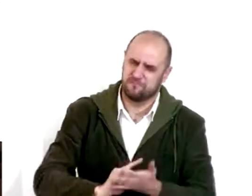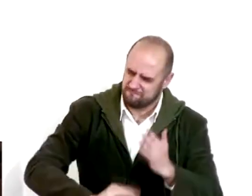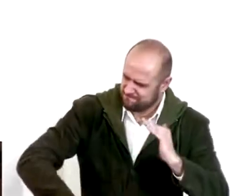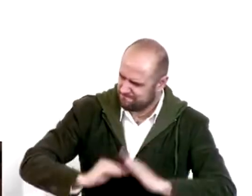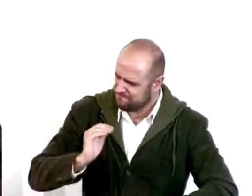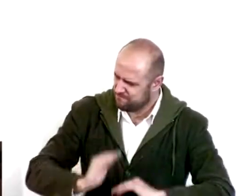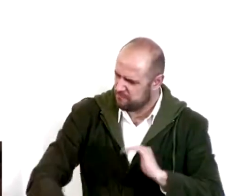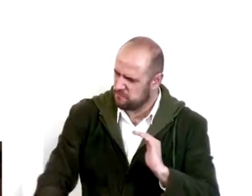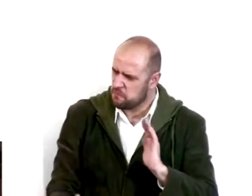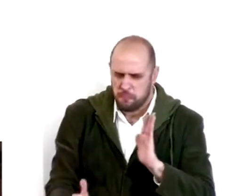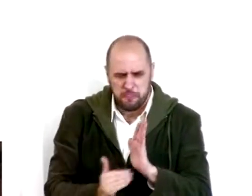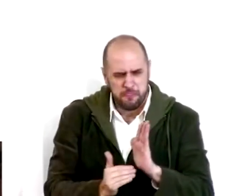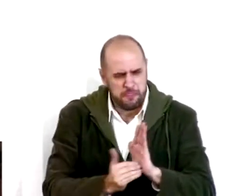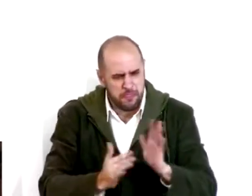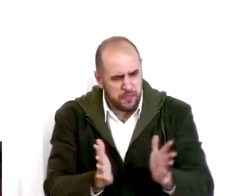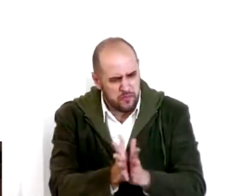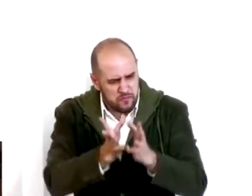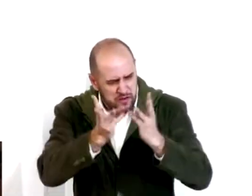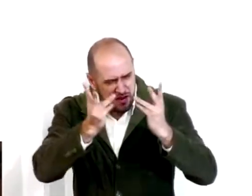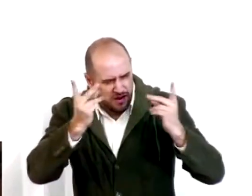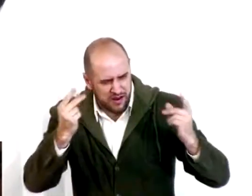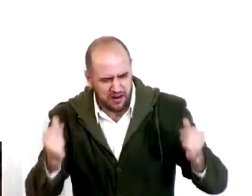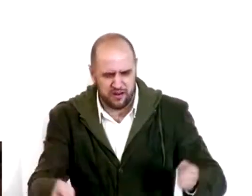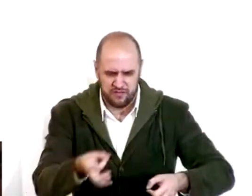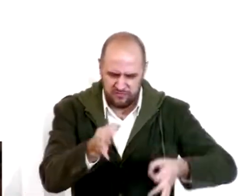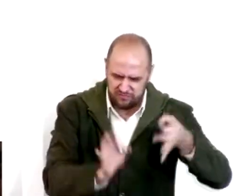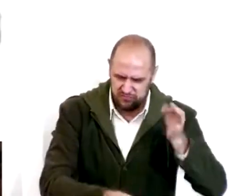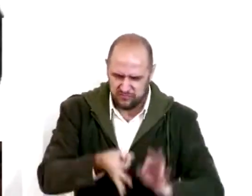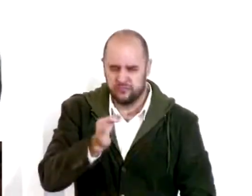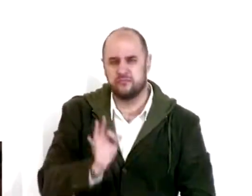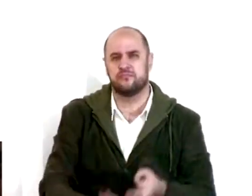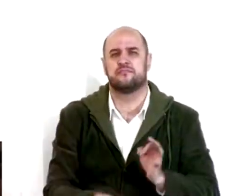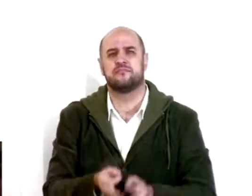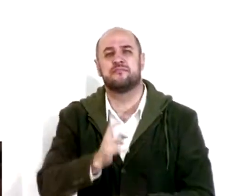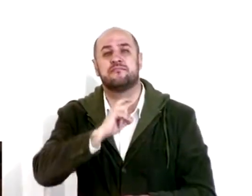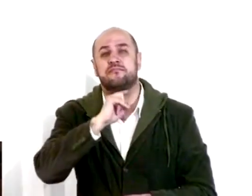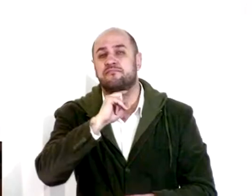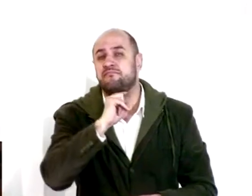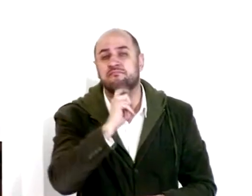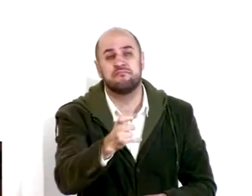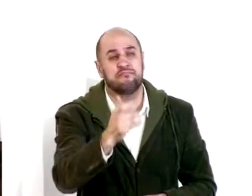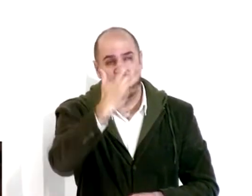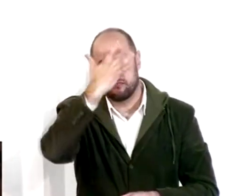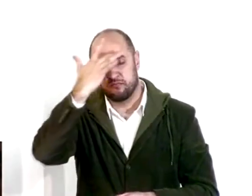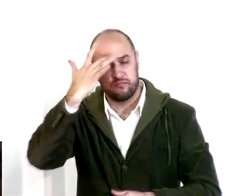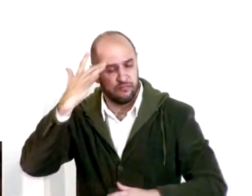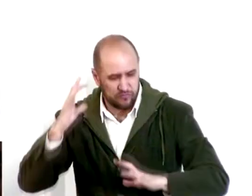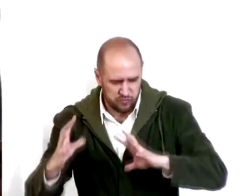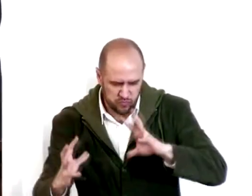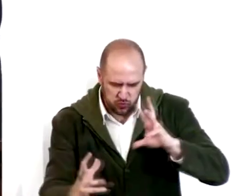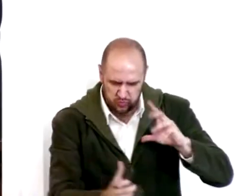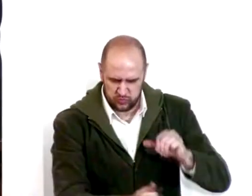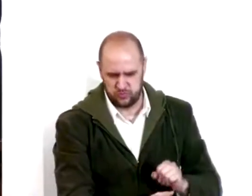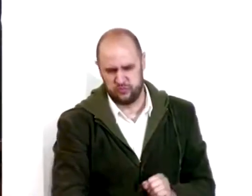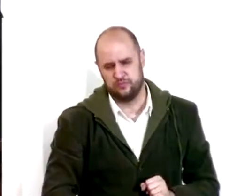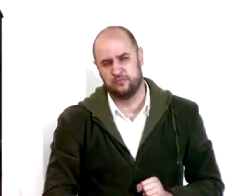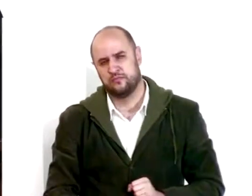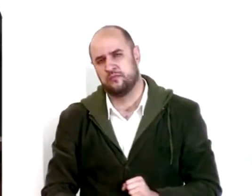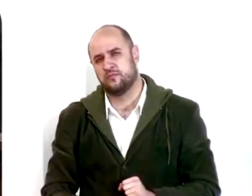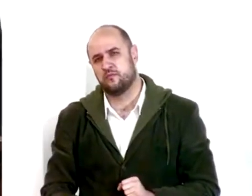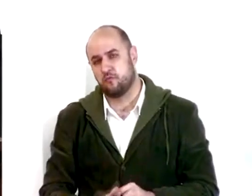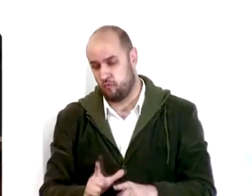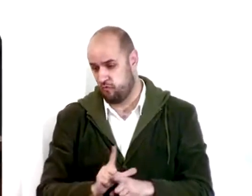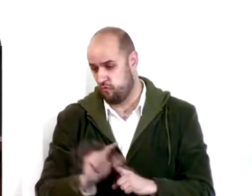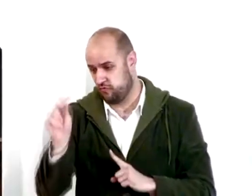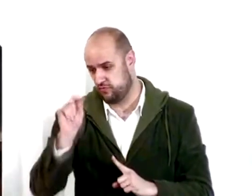do último e grande supremo tribunal, onde nenhum ser humano sobre a face da terra